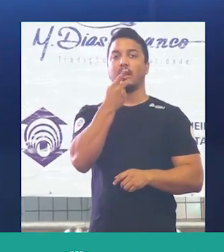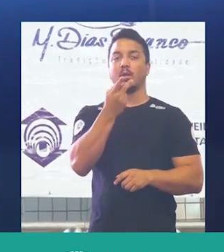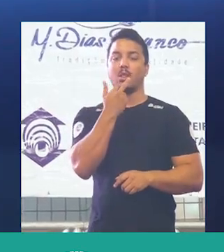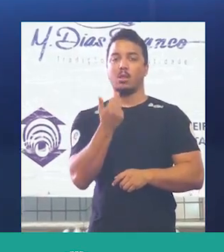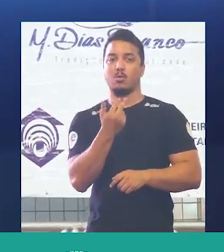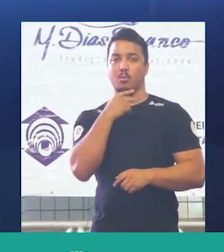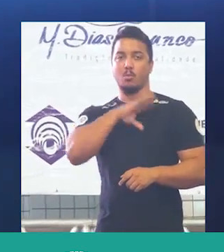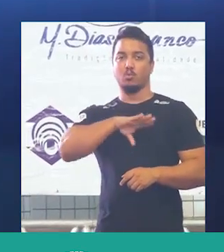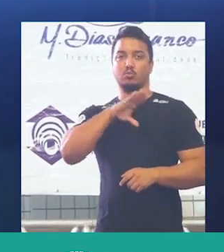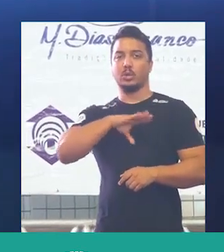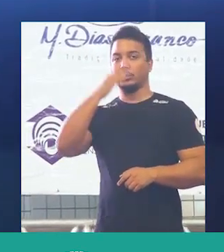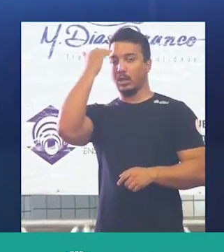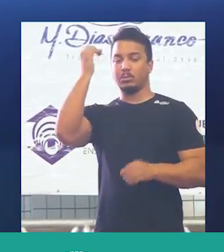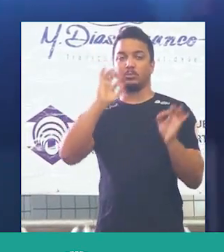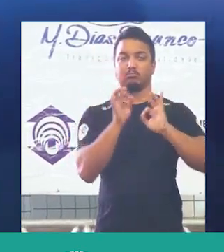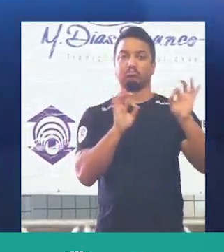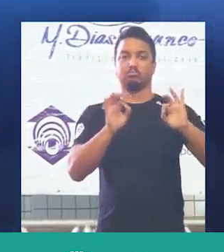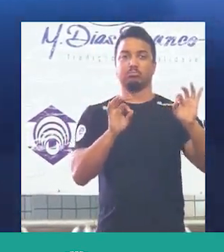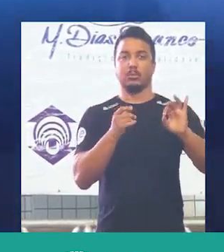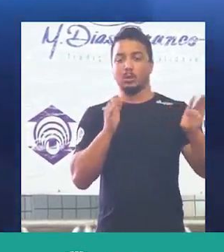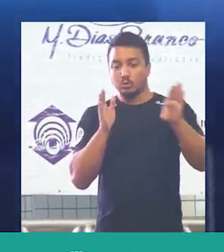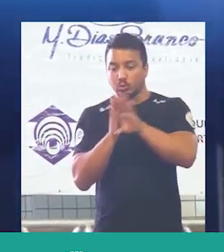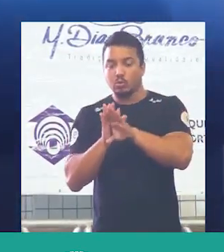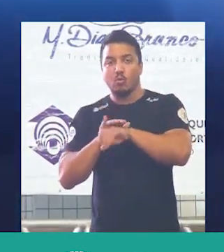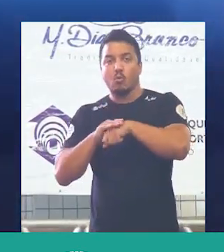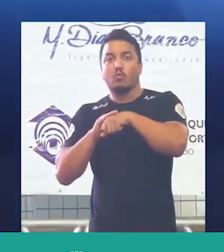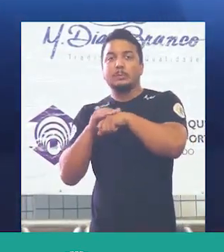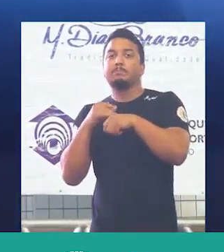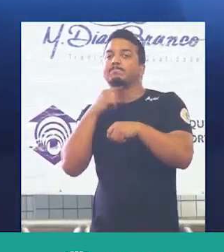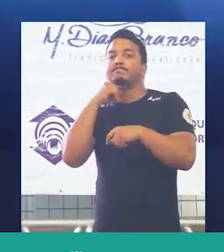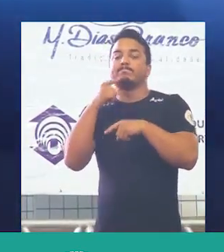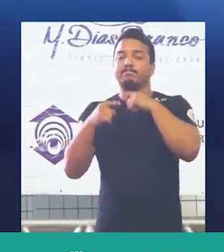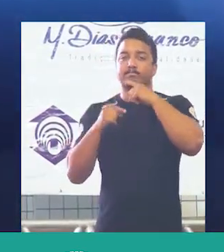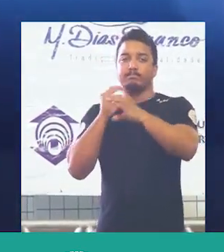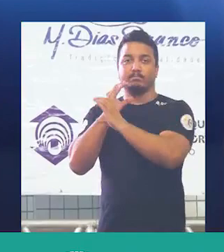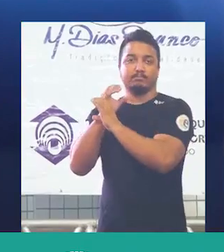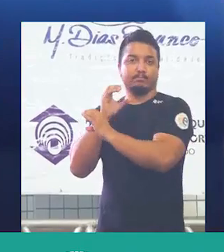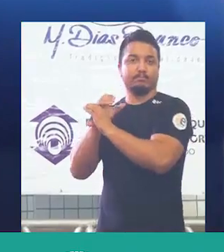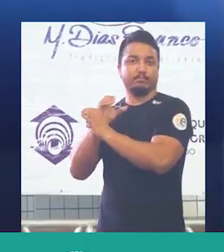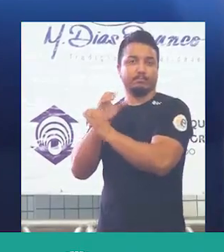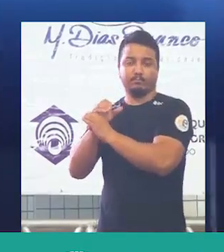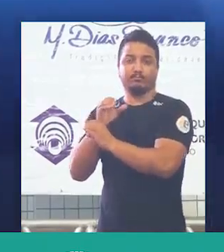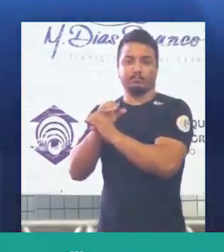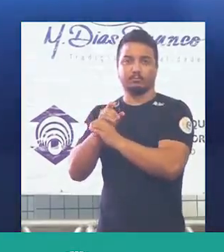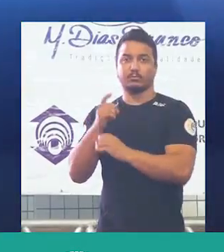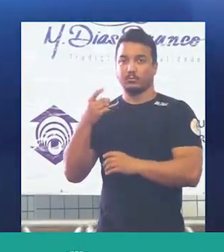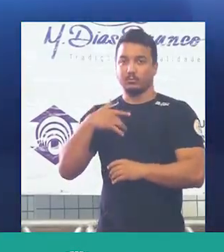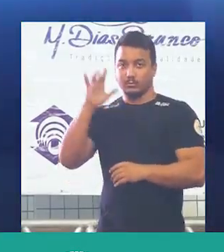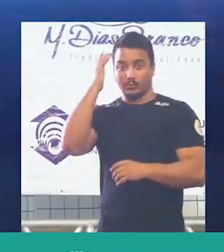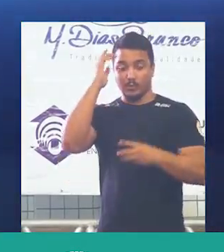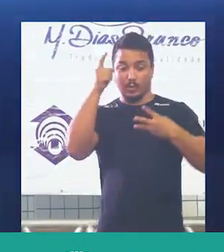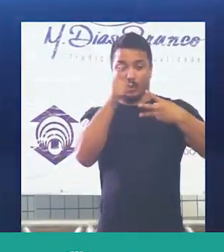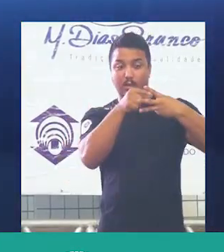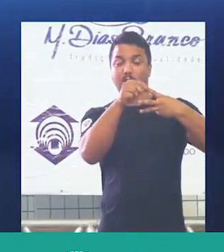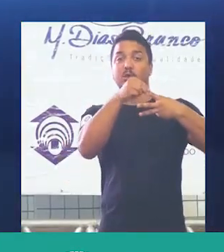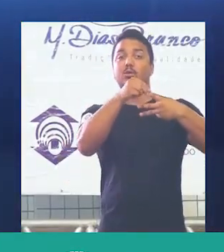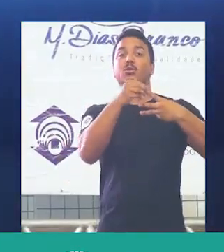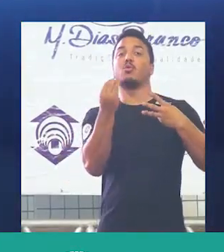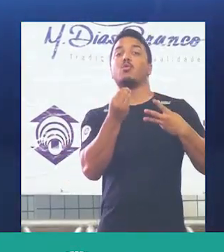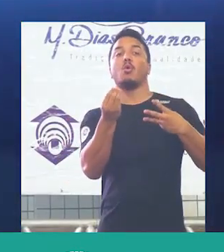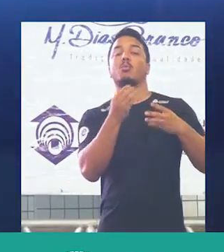Então, chegando aqui, eles não sabiam falar português. Eita, cara, esses caras eu vou ter que tratá-los